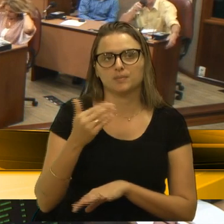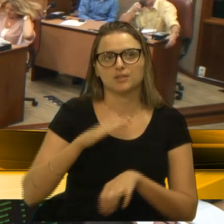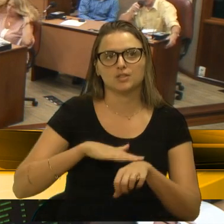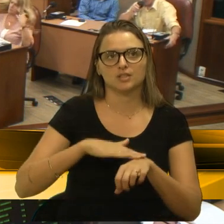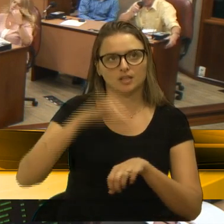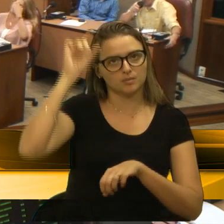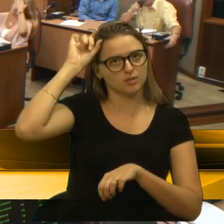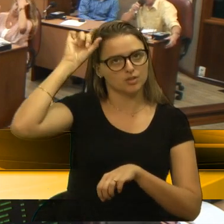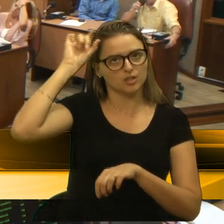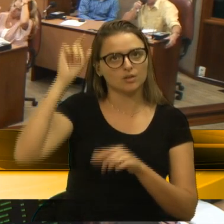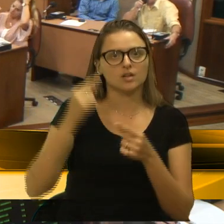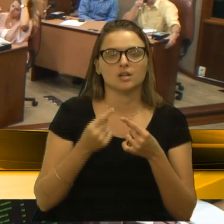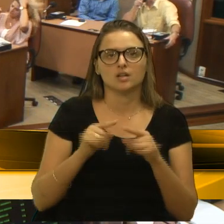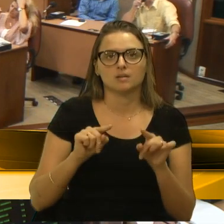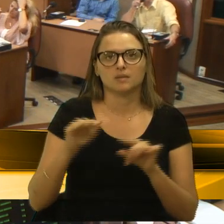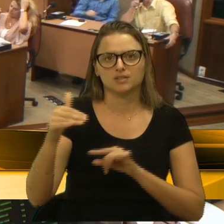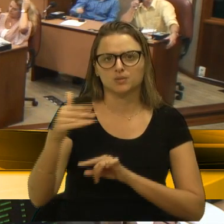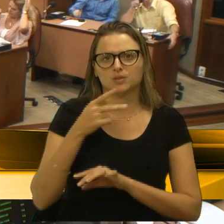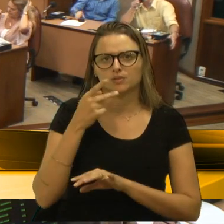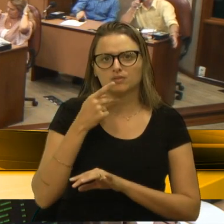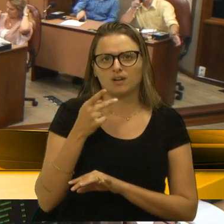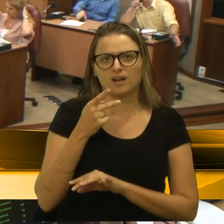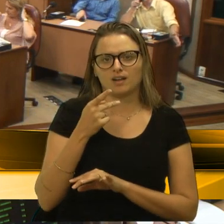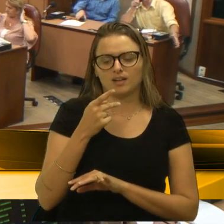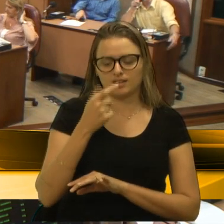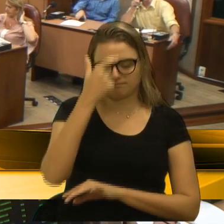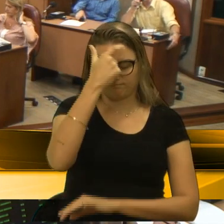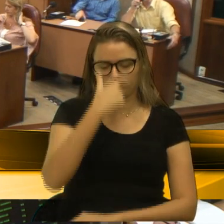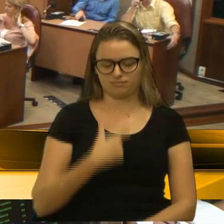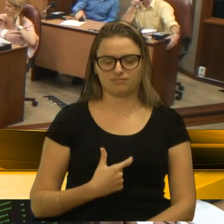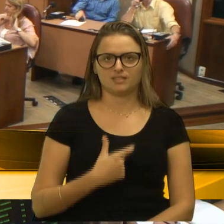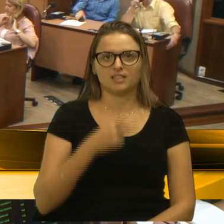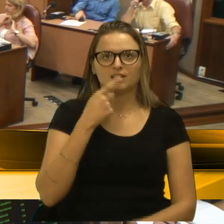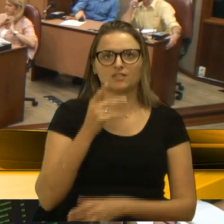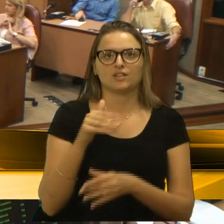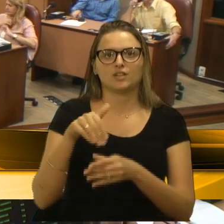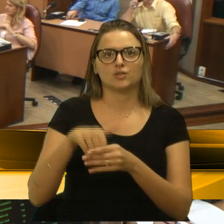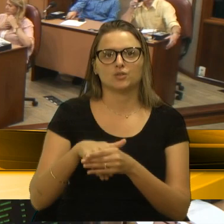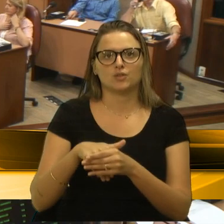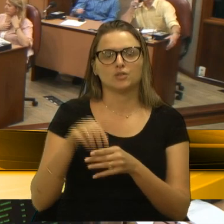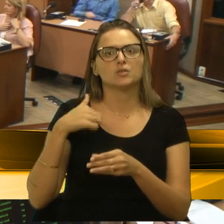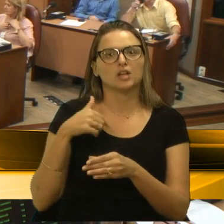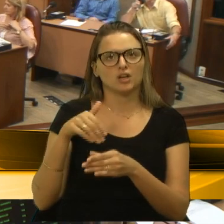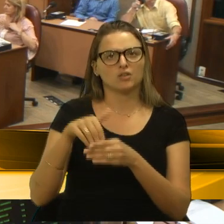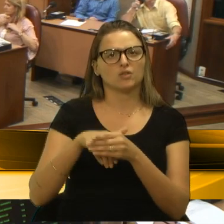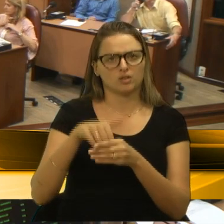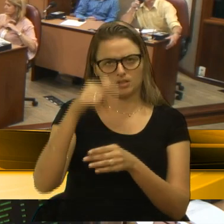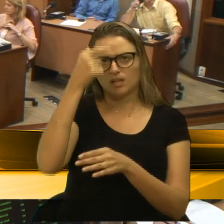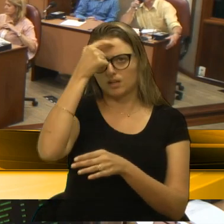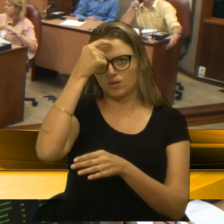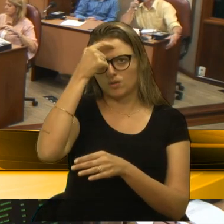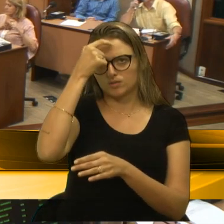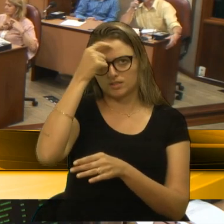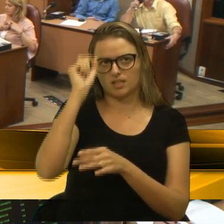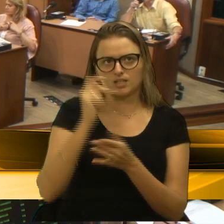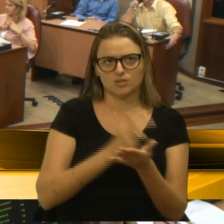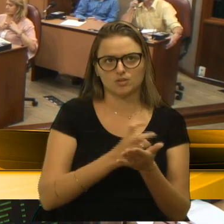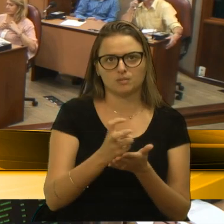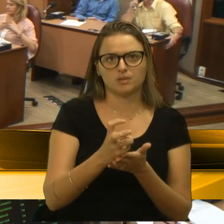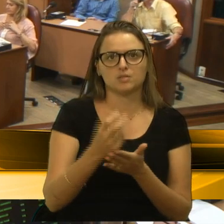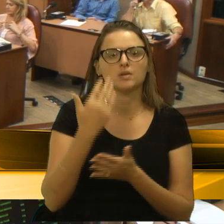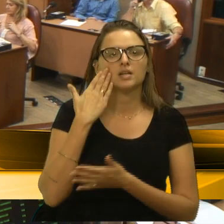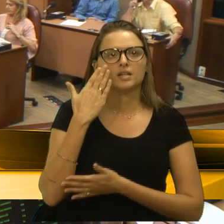respeito, mas quando fala em caráter, ou quando fala do voto, eu votei muito consciente do que eu estava fazendo. E sei